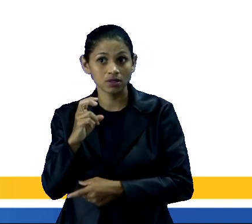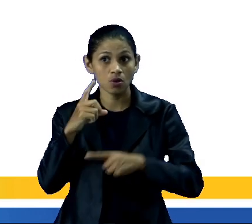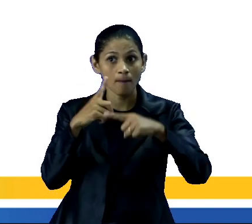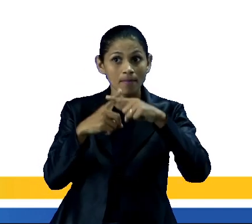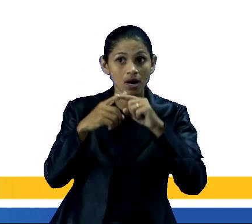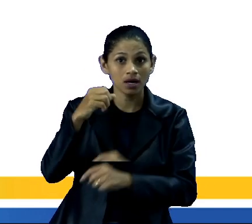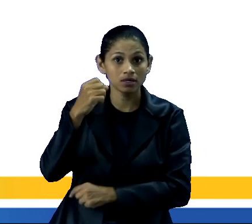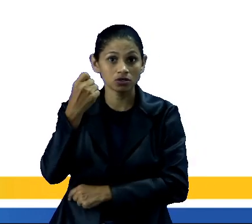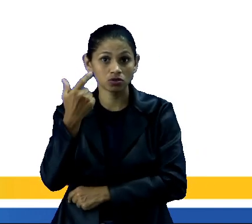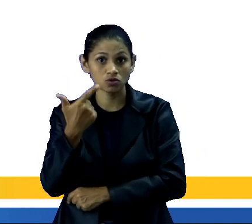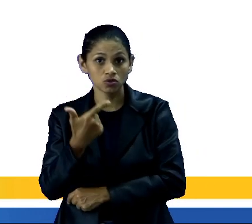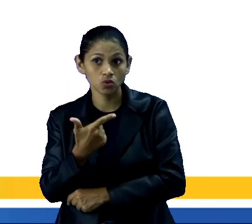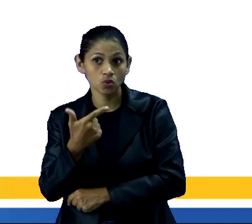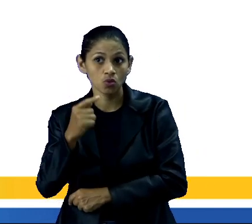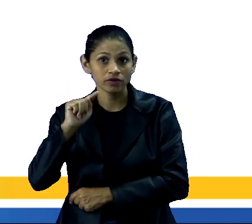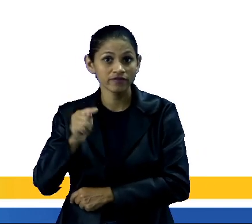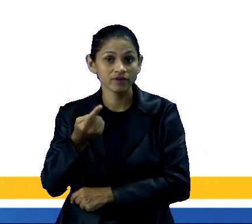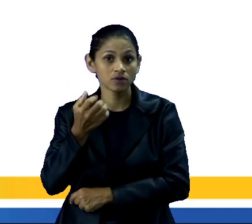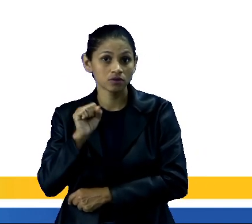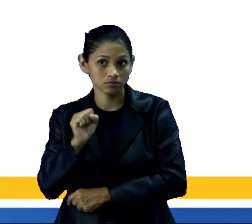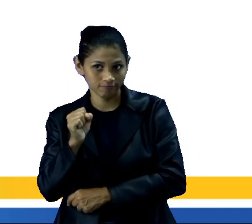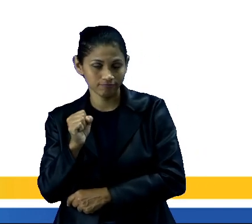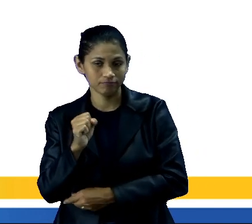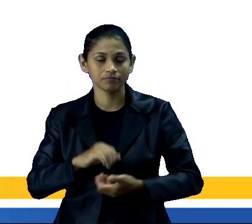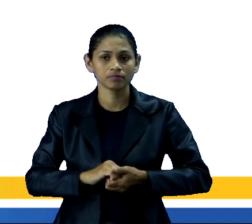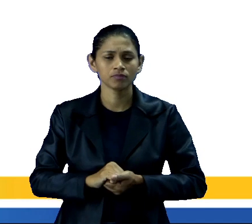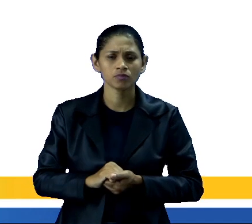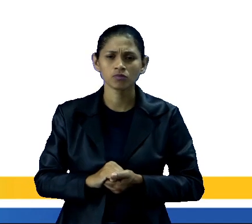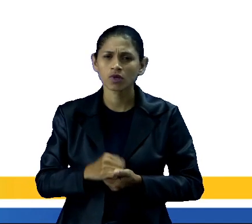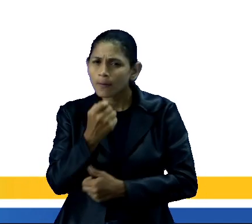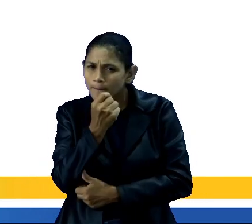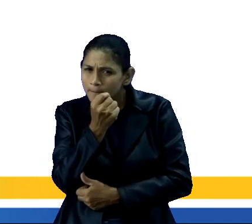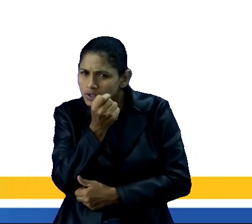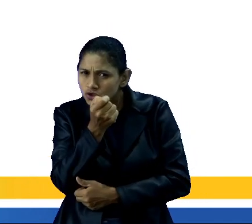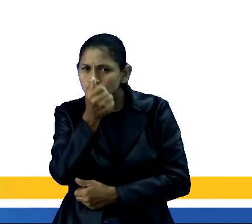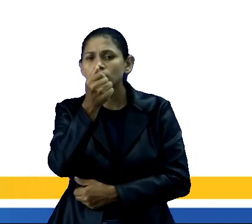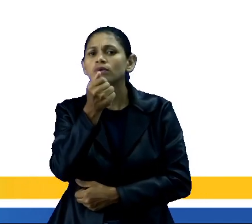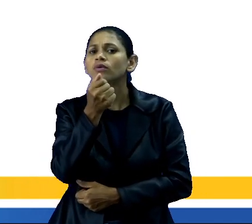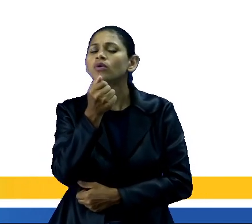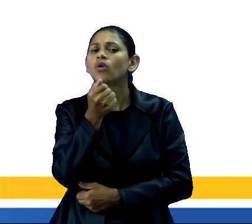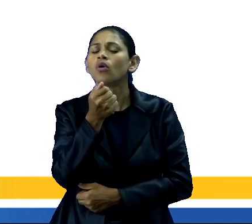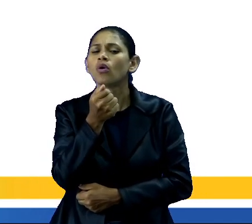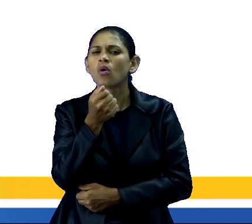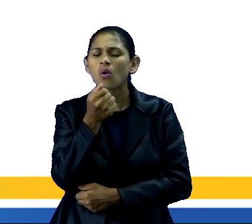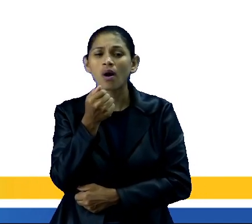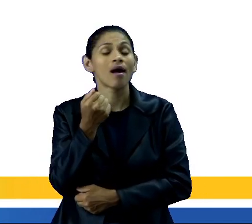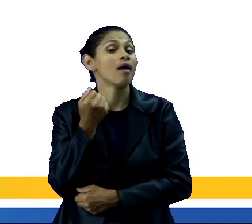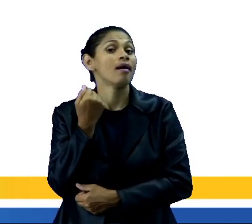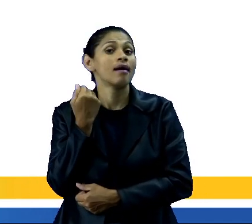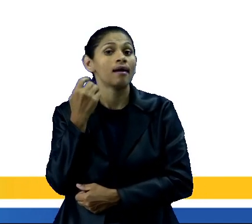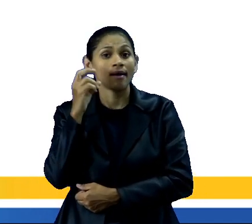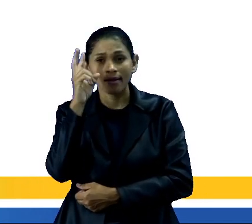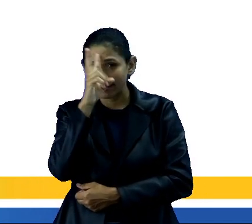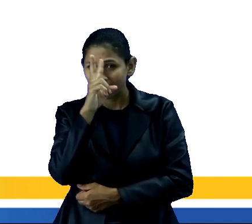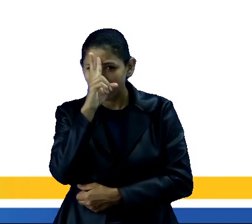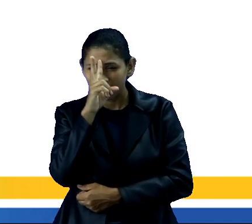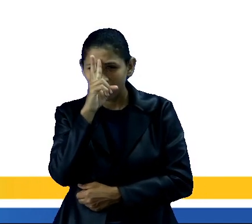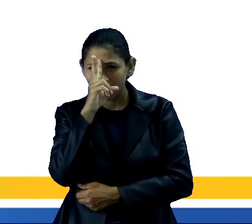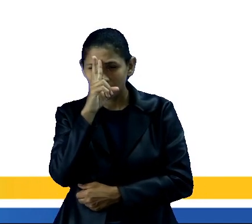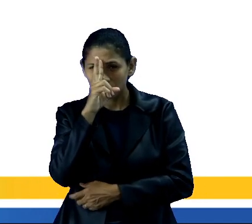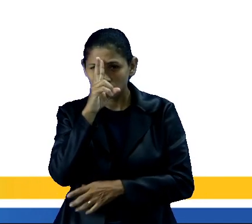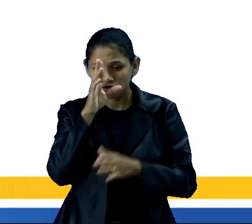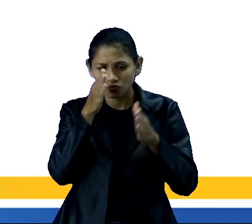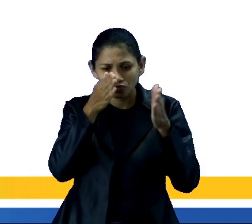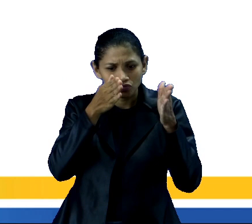duas parcelas de números decimais. Uma dica, vocês lembram de armar a continha? Nós vamos fazer a